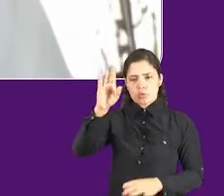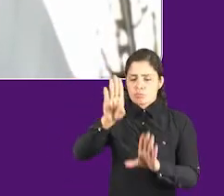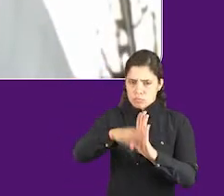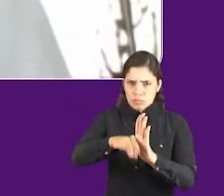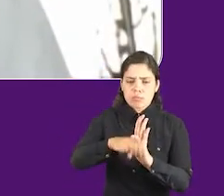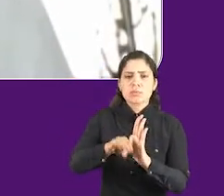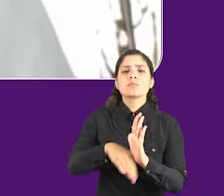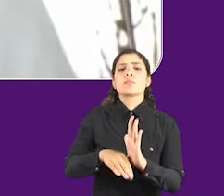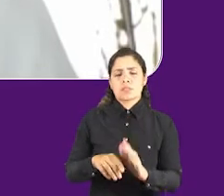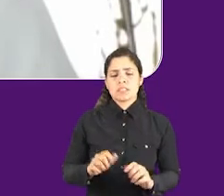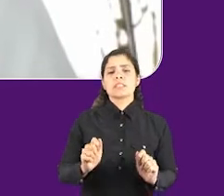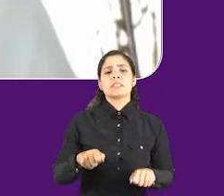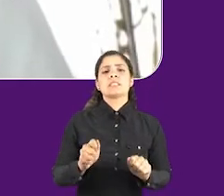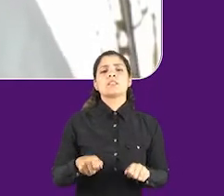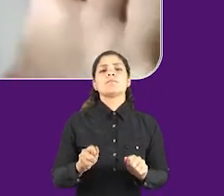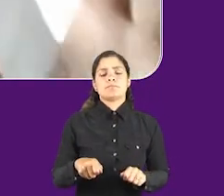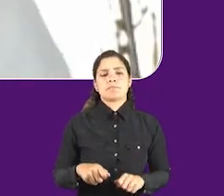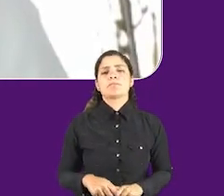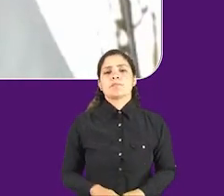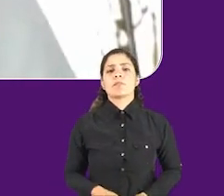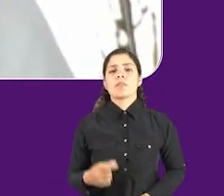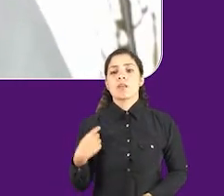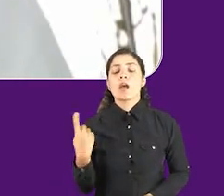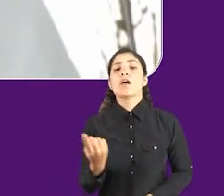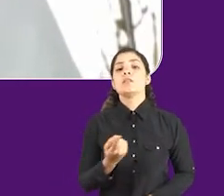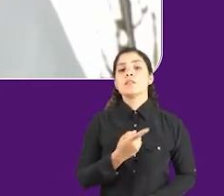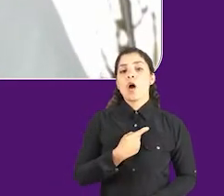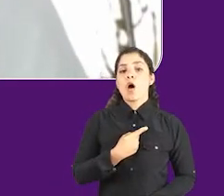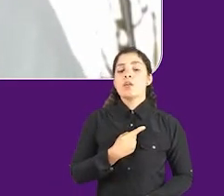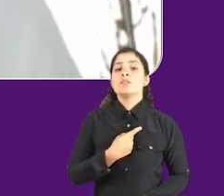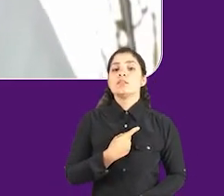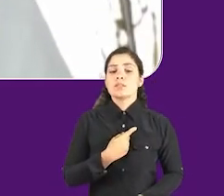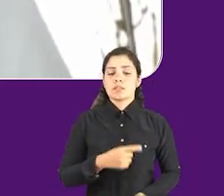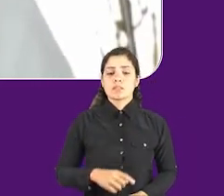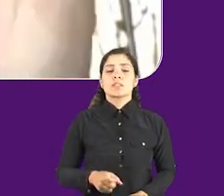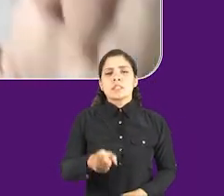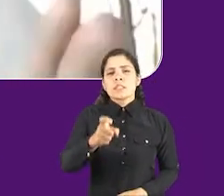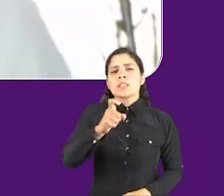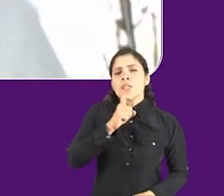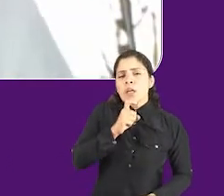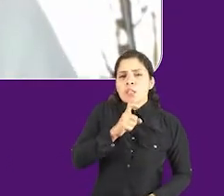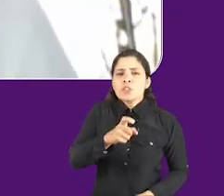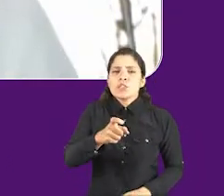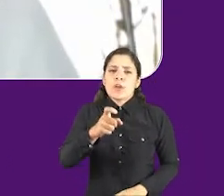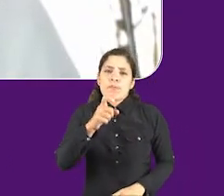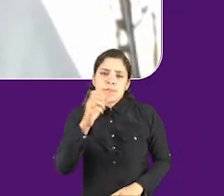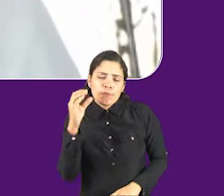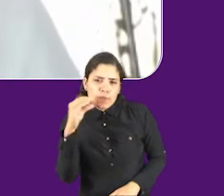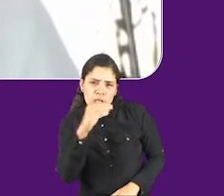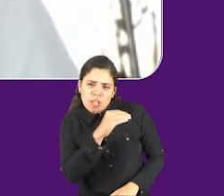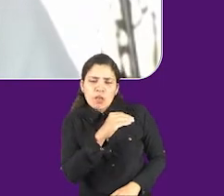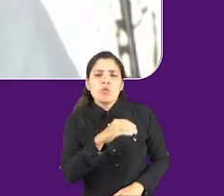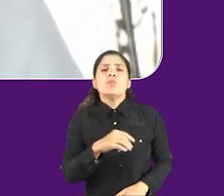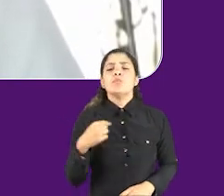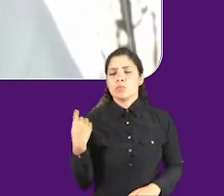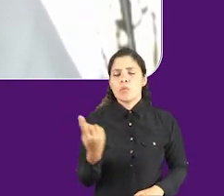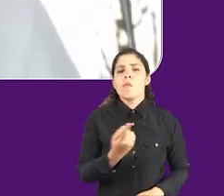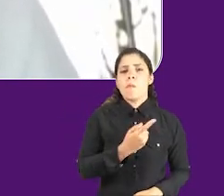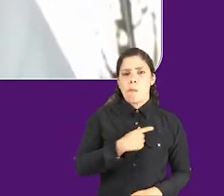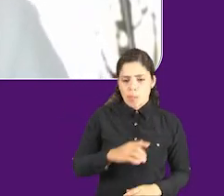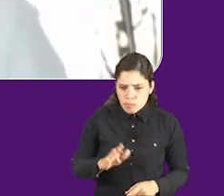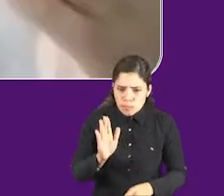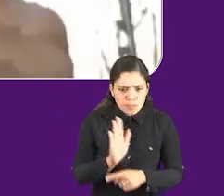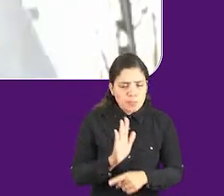e a gente vem salvador do mundo passar no meu em sete meses um produto instalado já